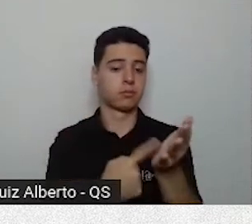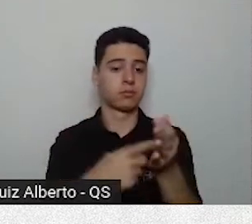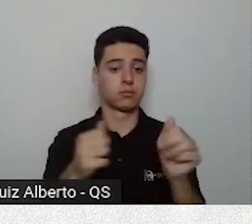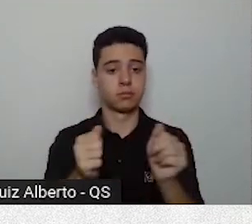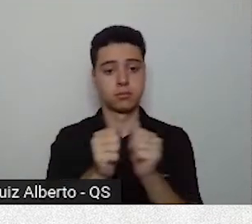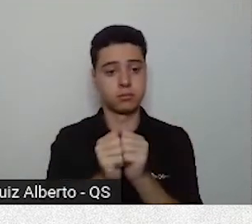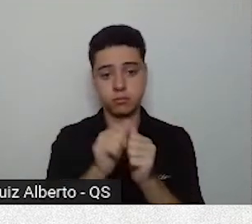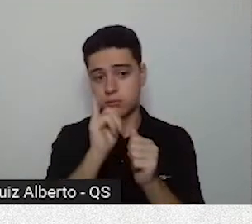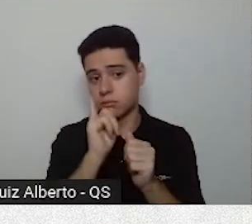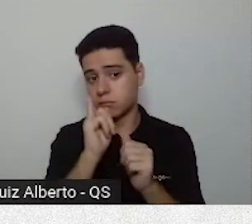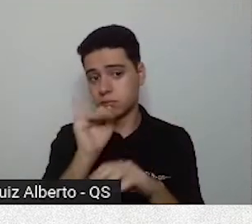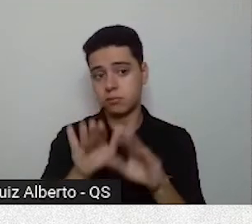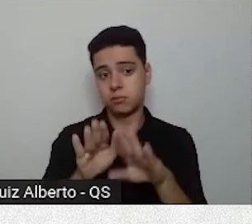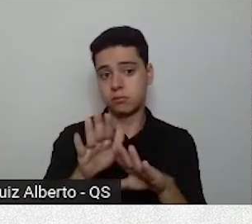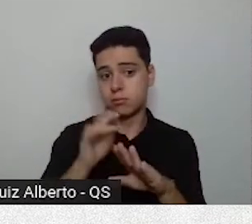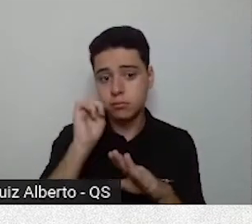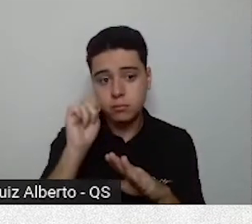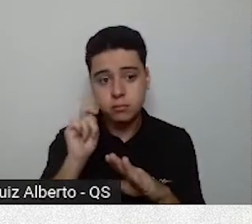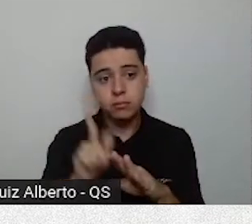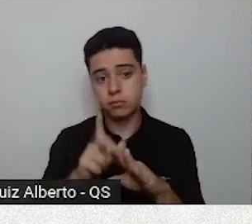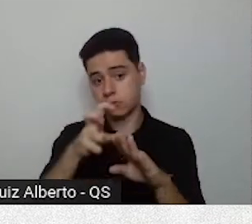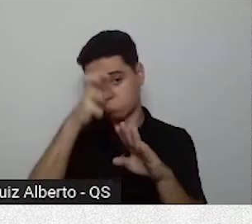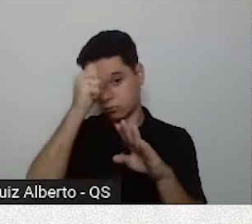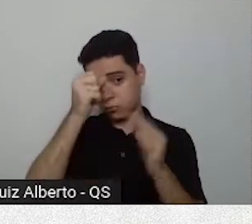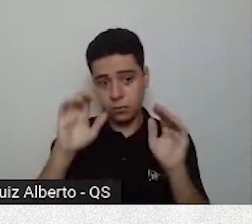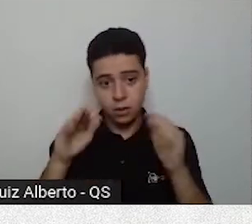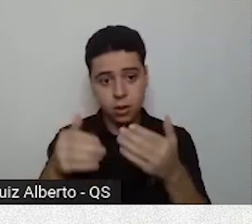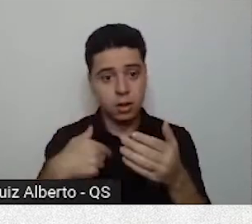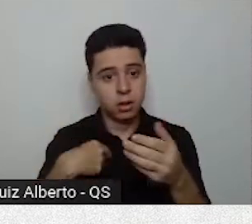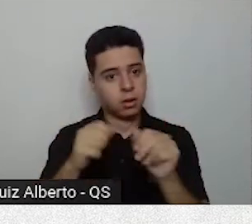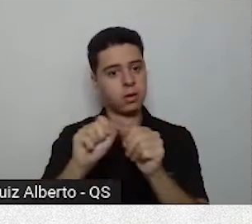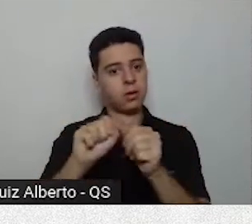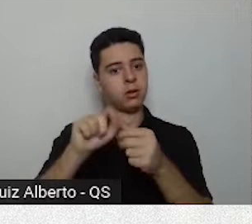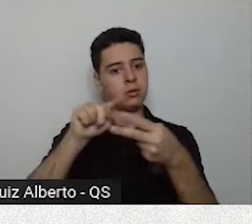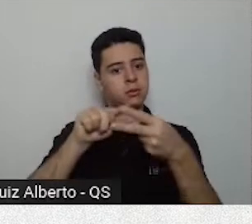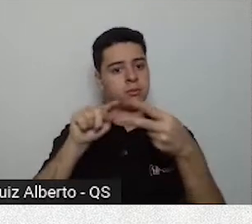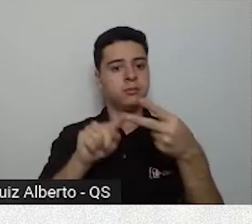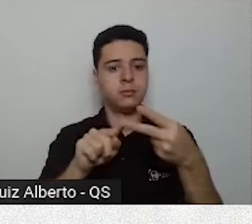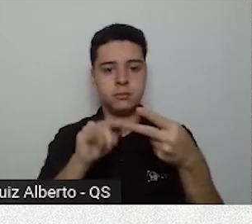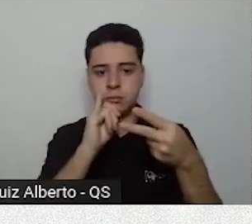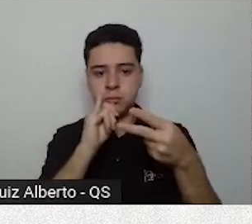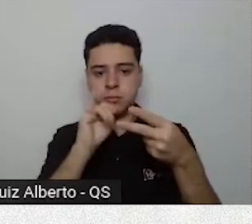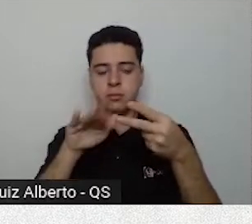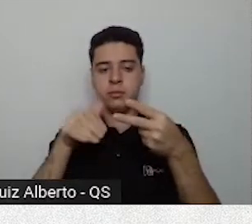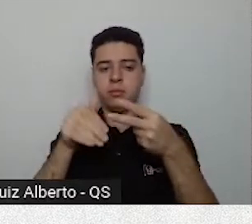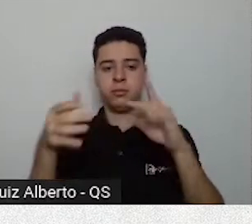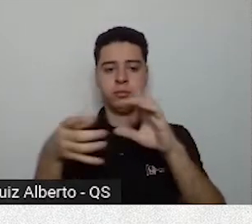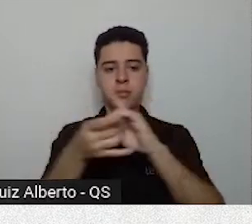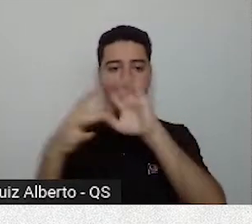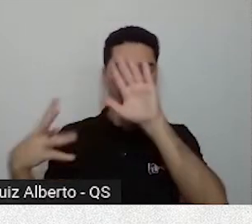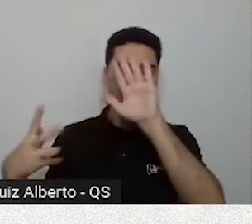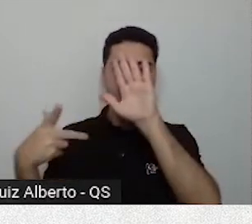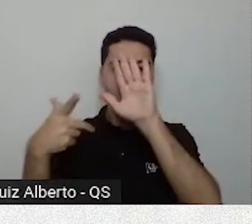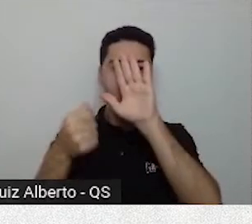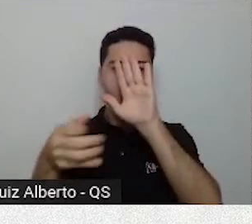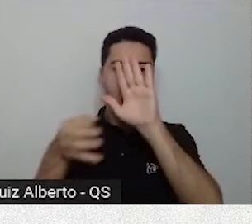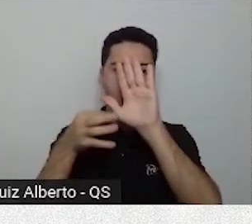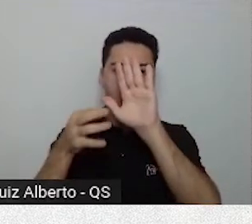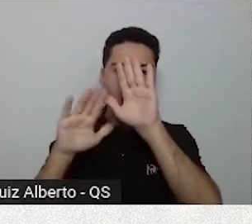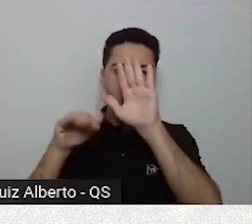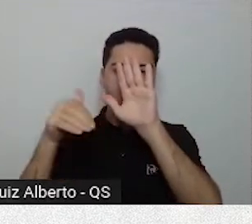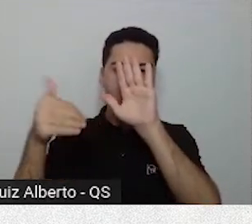azul mais intenso, porque eu fiz 2 camadas, né, dessa tinta aguada, então ela funciona mesmo como uma aquarela